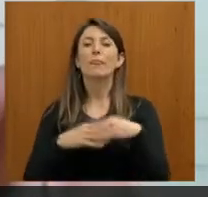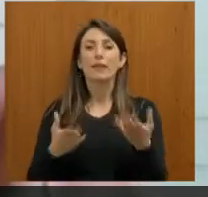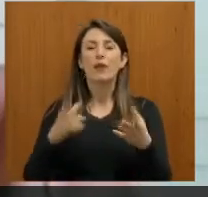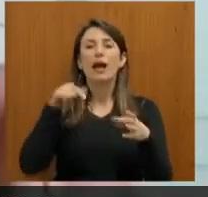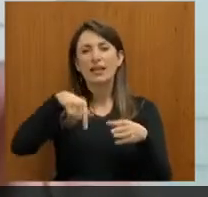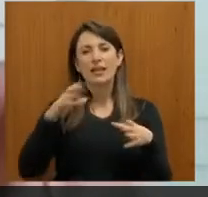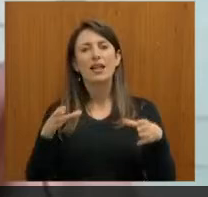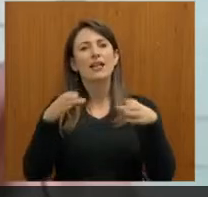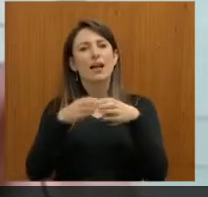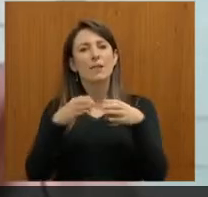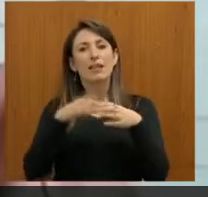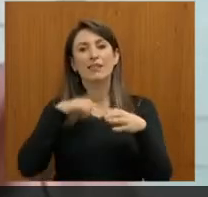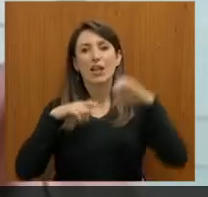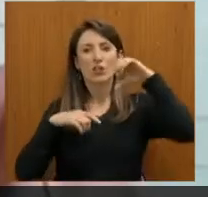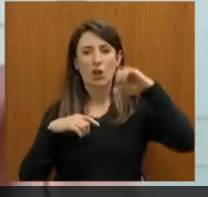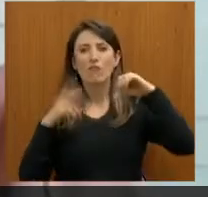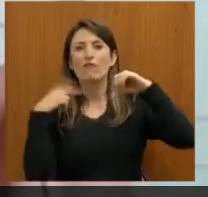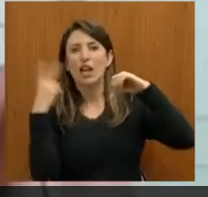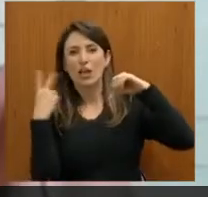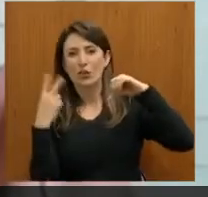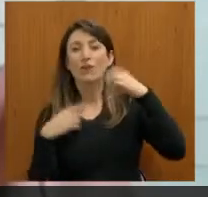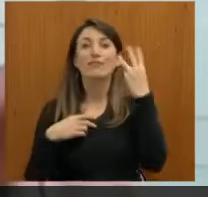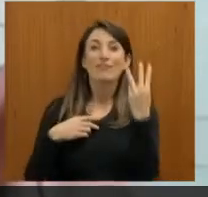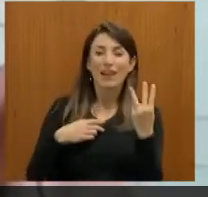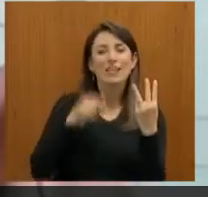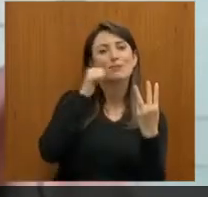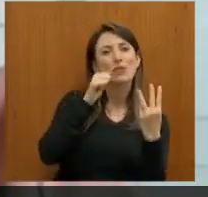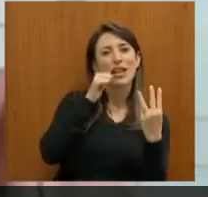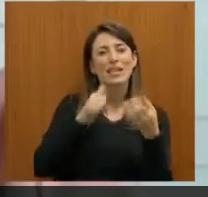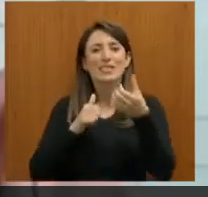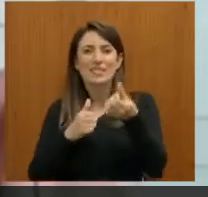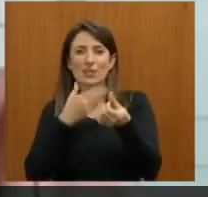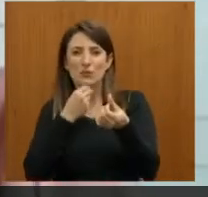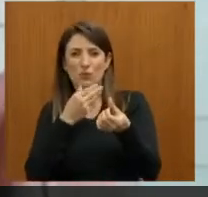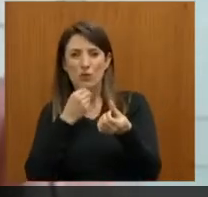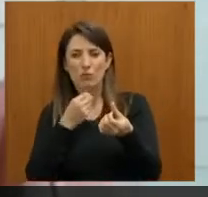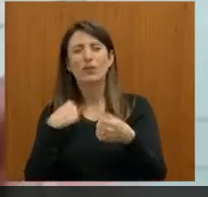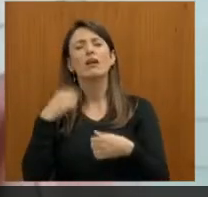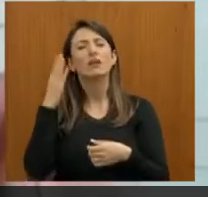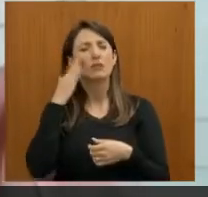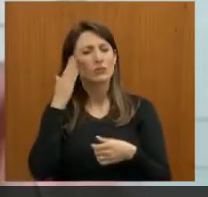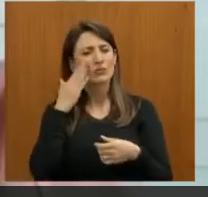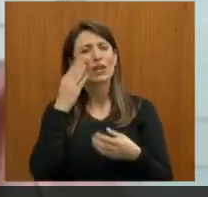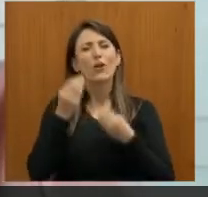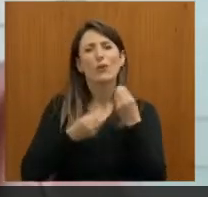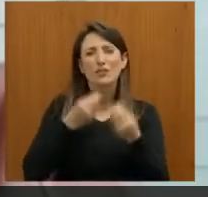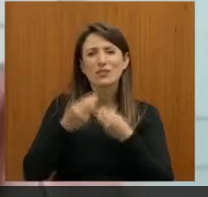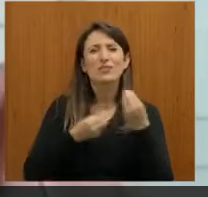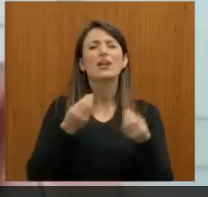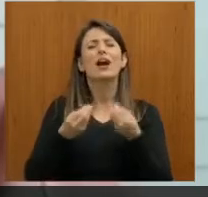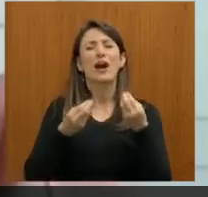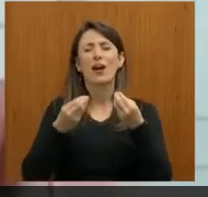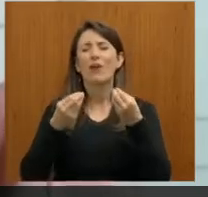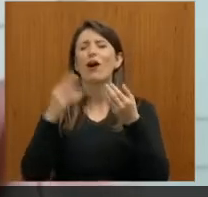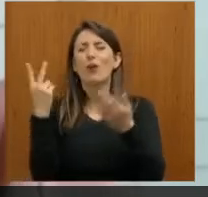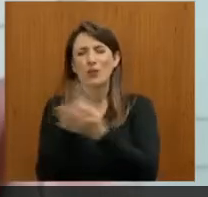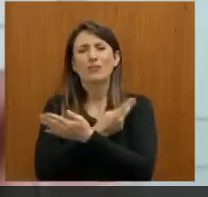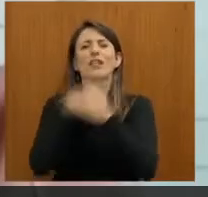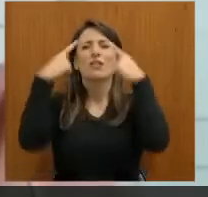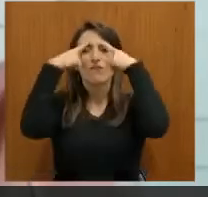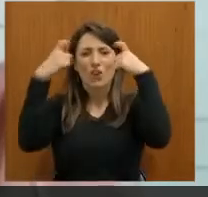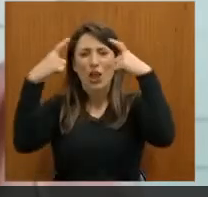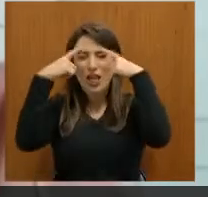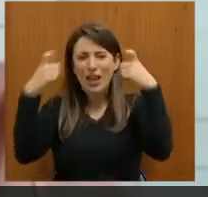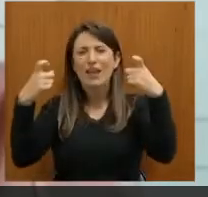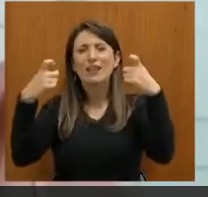mulheres claro que as condições de violência não são diferentes dos demais municípios das demais